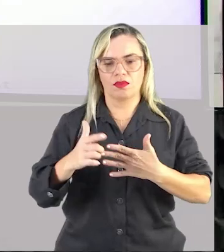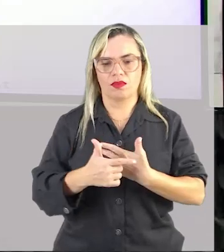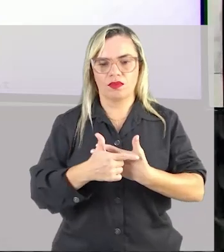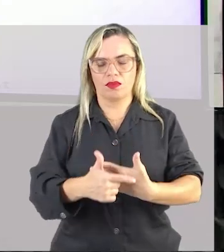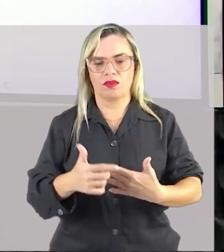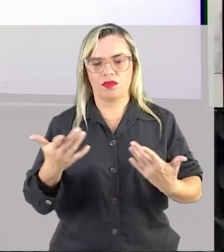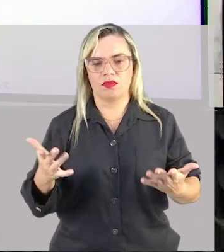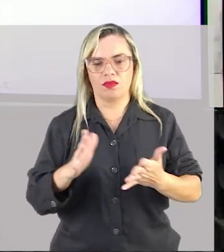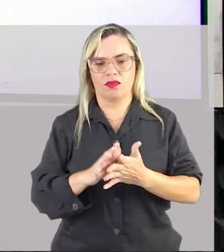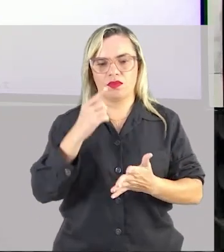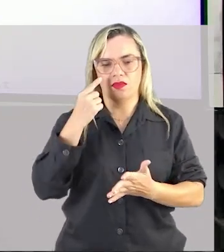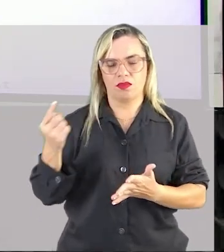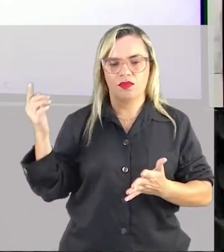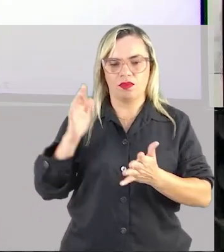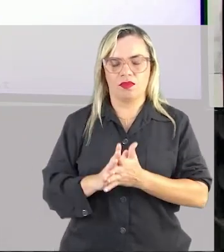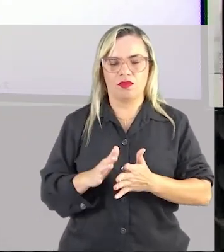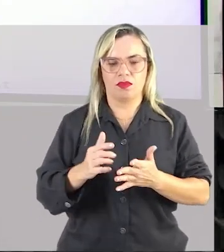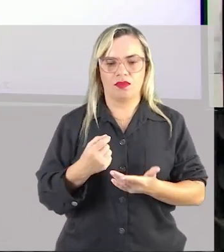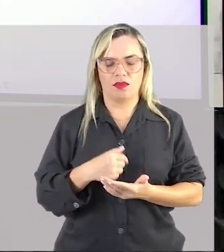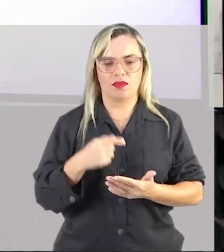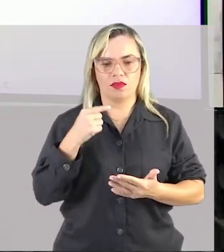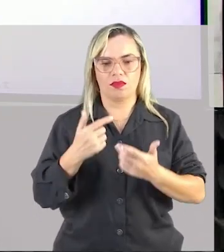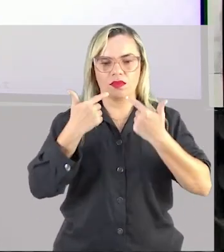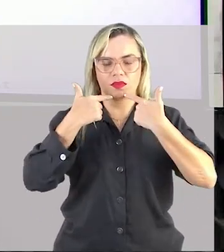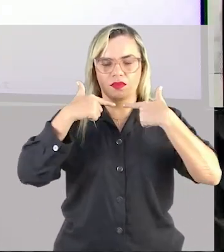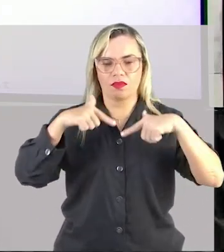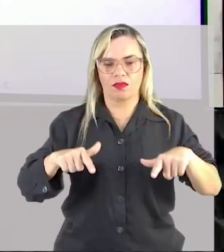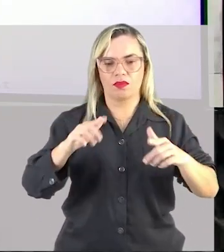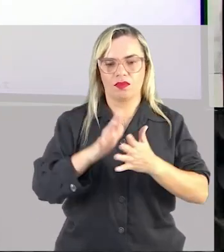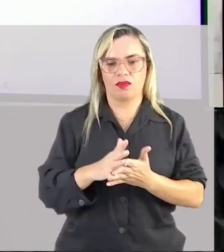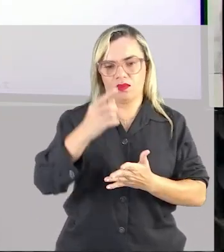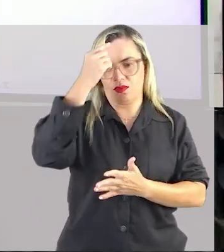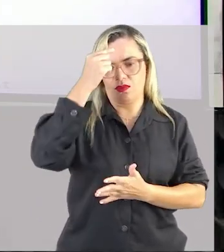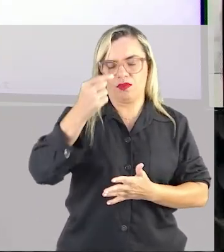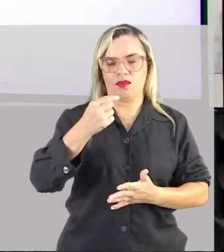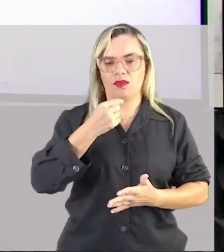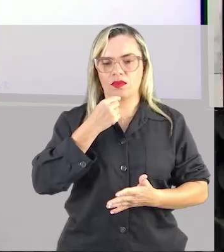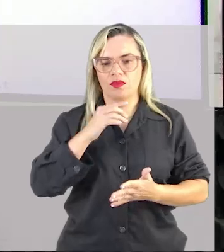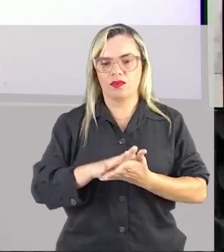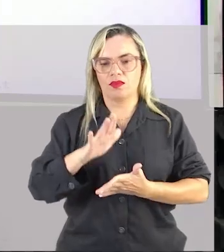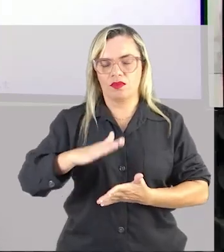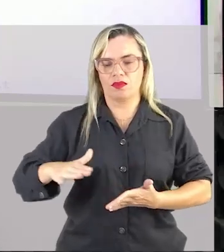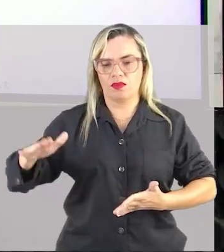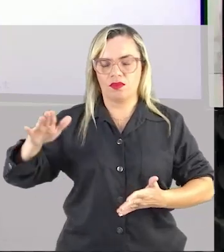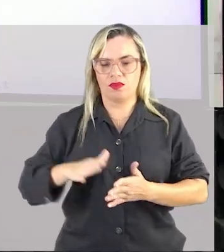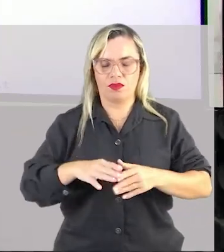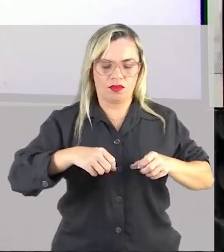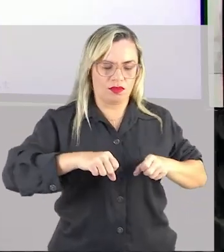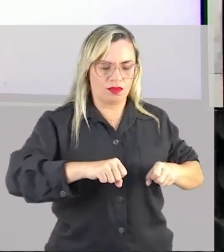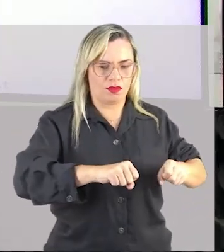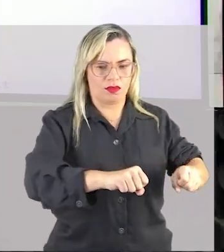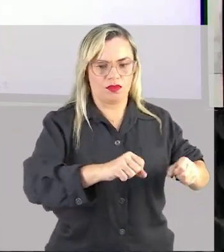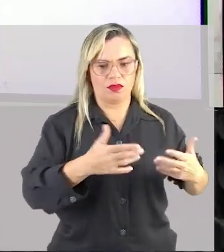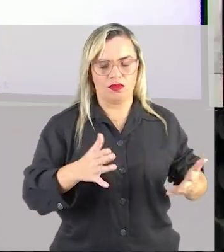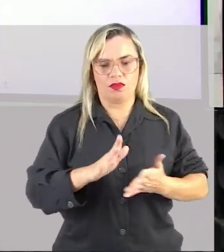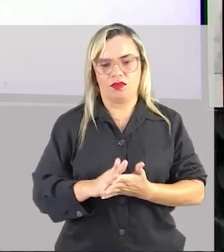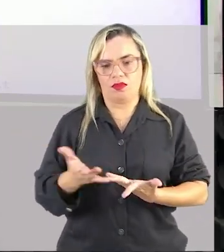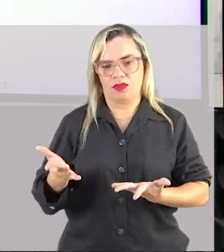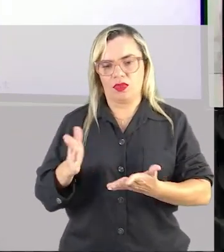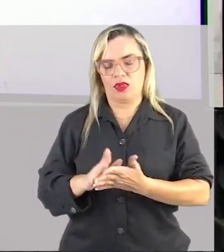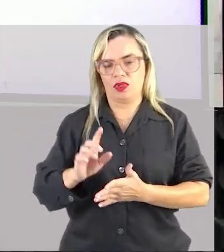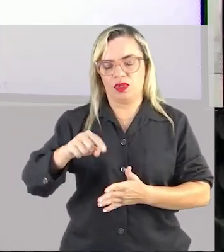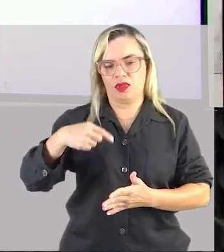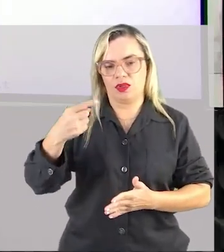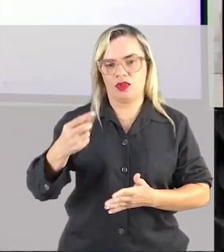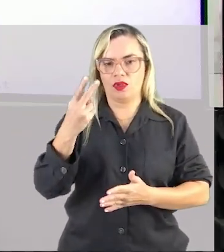linguagem não verbal. Observe que a mãe está com uma criança e possivelmente o carrinho, né, para uma outra criança, porque não é possível que essa criancinha aí use esse carrinho.